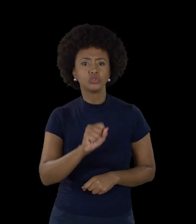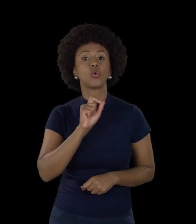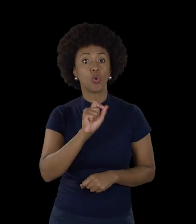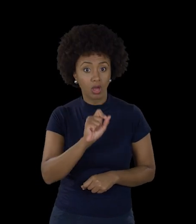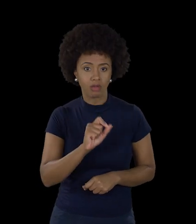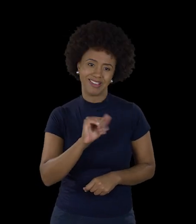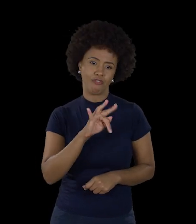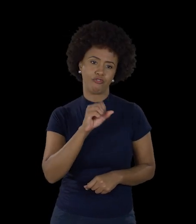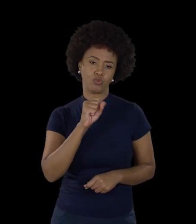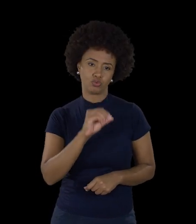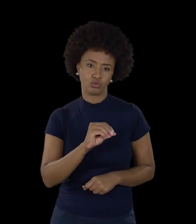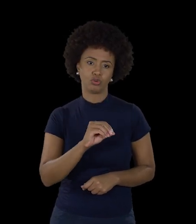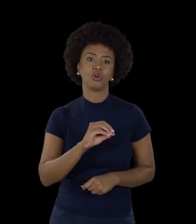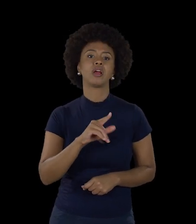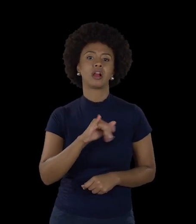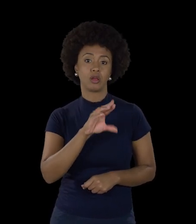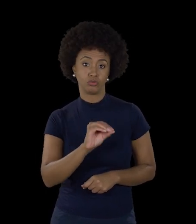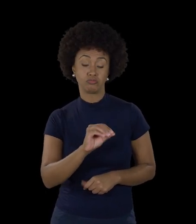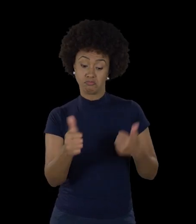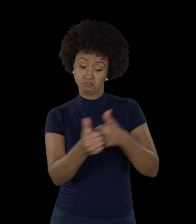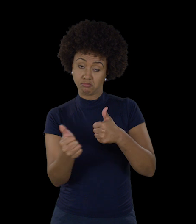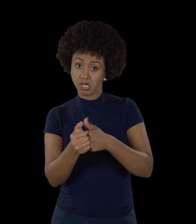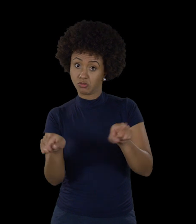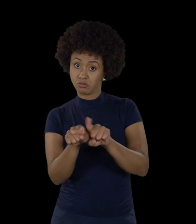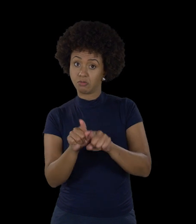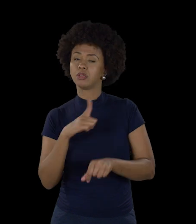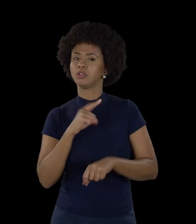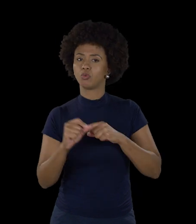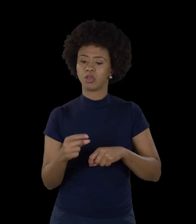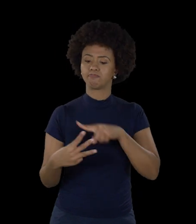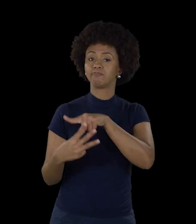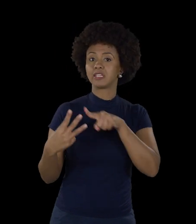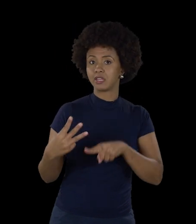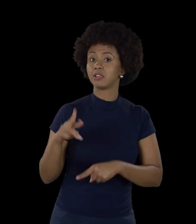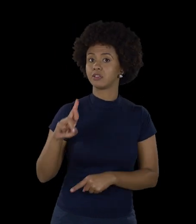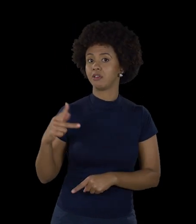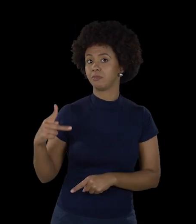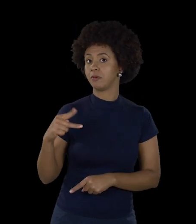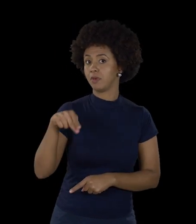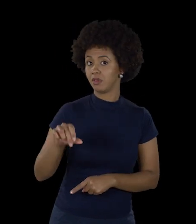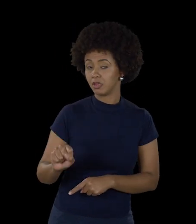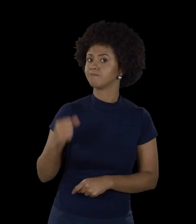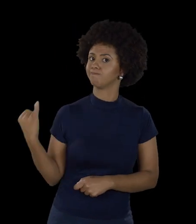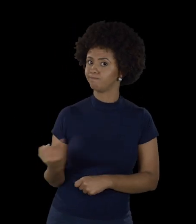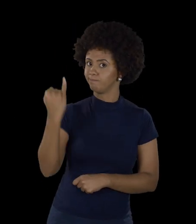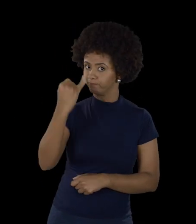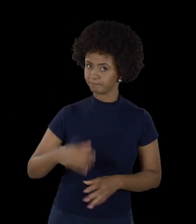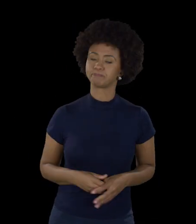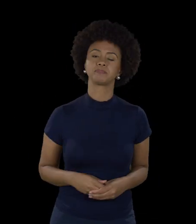Afonso Cláudio, é um belo cartão postal e, além disso, próximo dele, temos 3